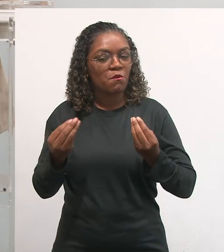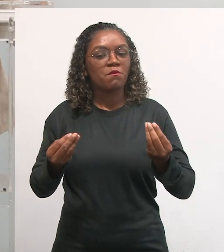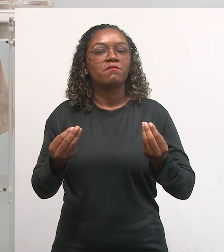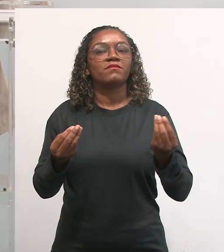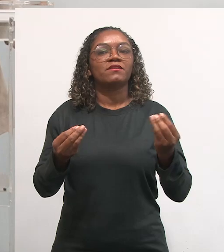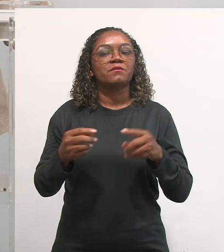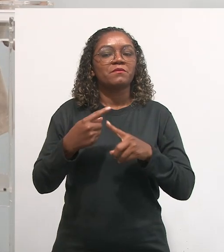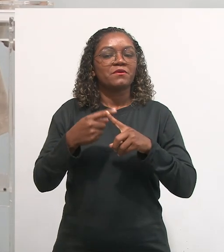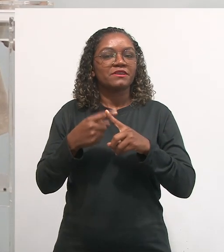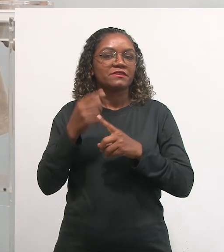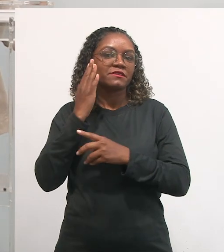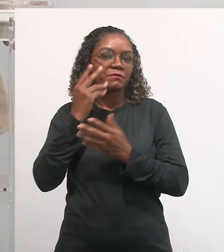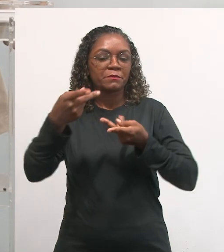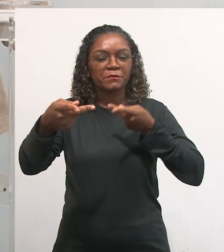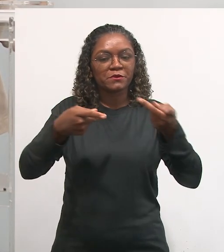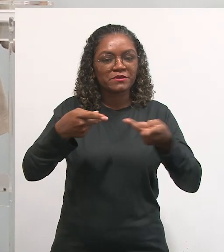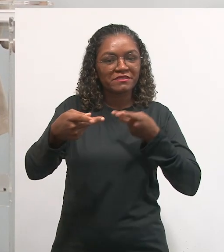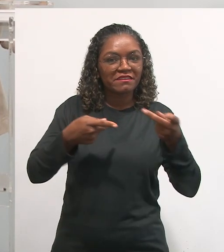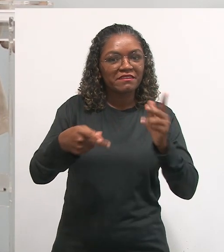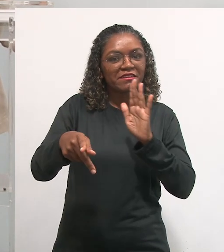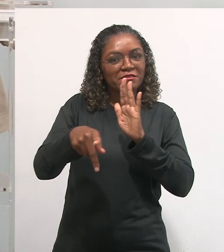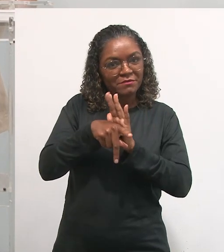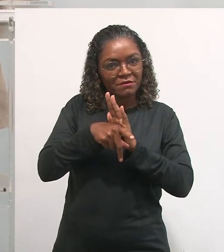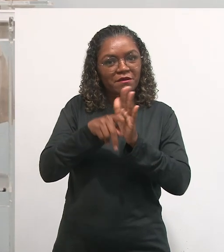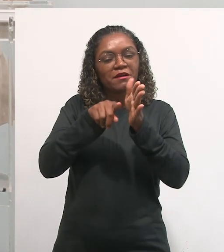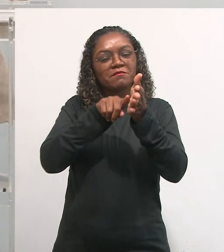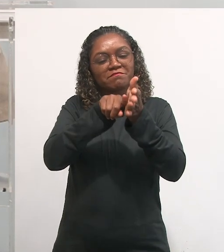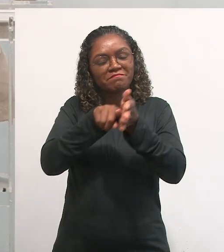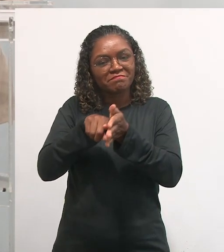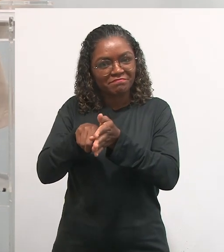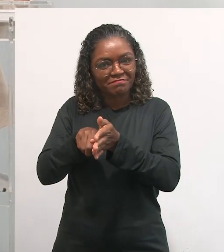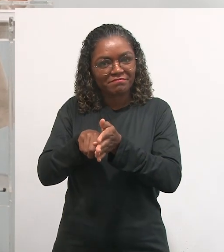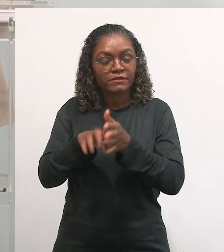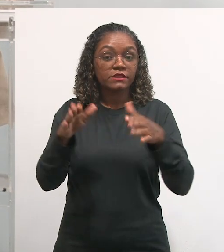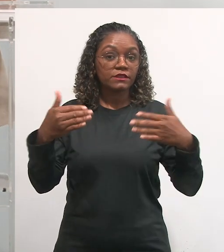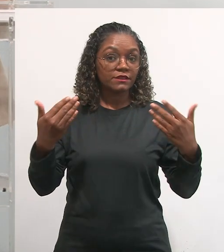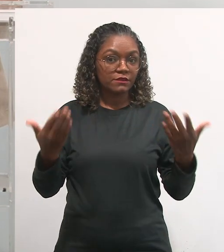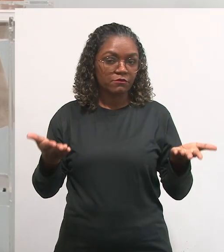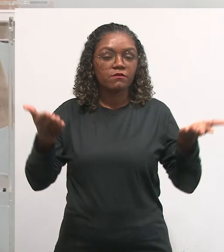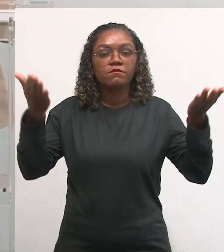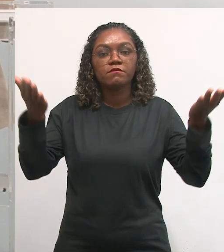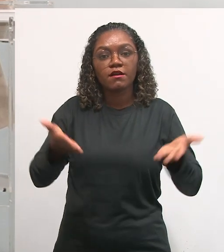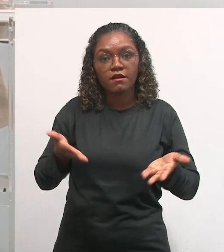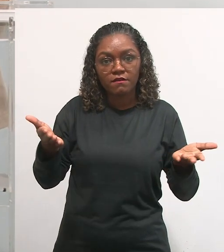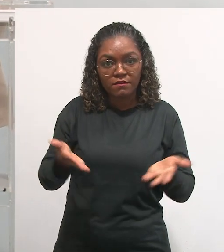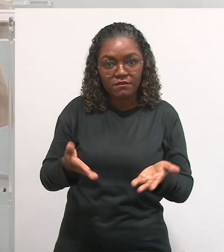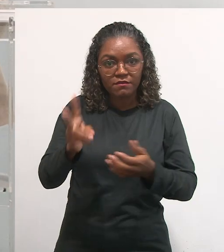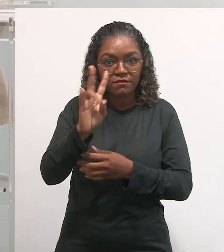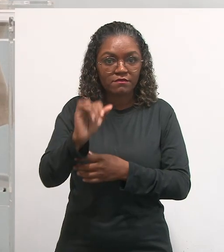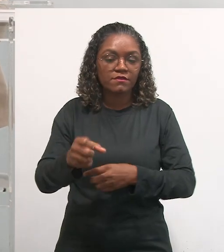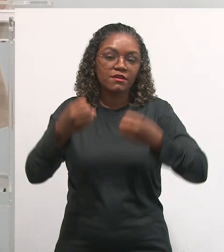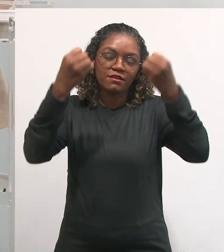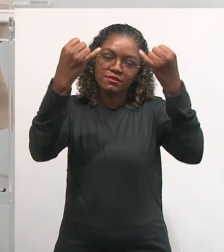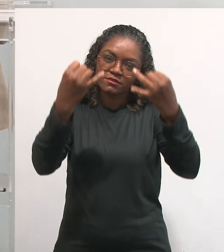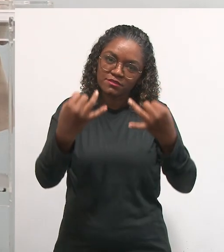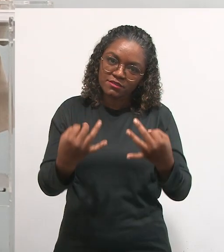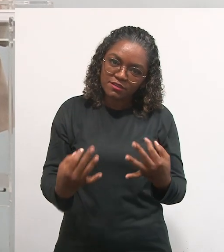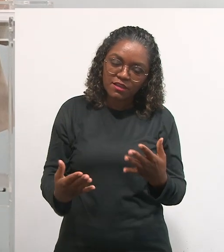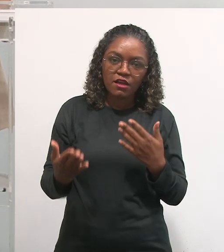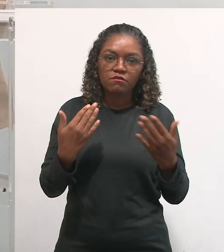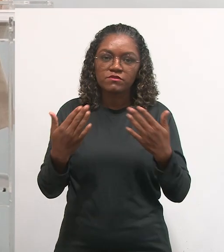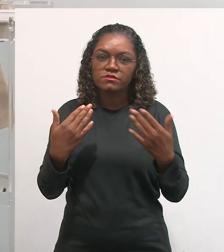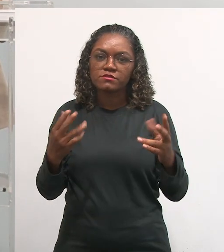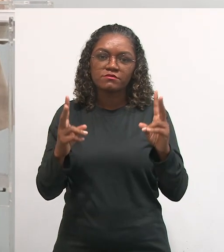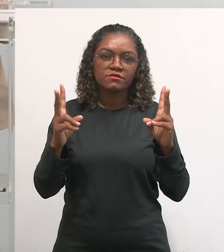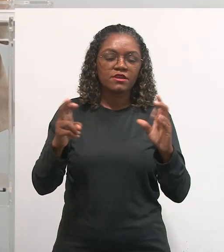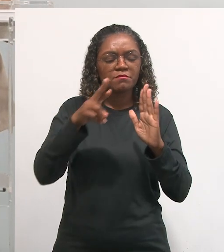nosso nosso projeto de pesquisa não é isso pois bem é aqui que a gente vai de fato conversar sobre essas regras